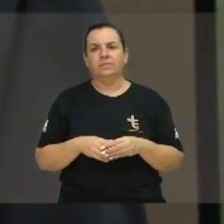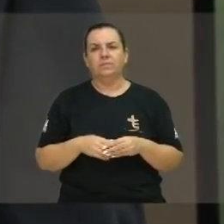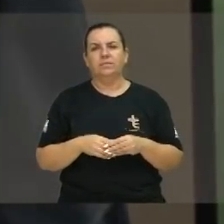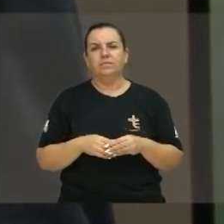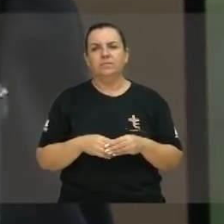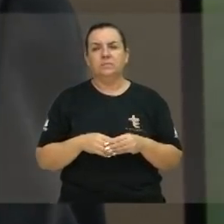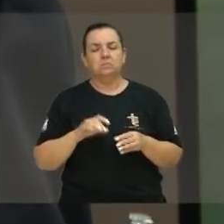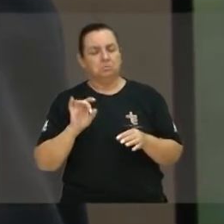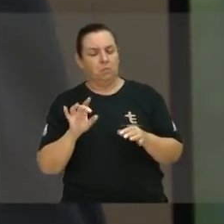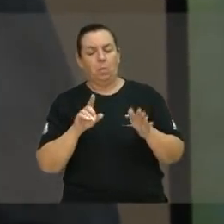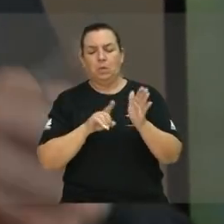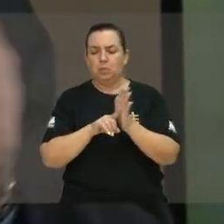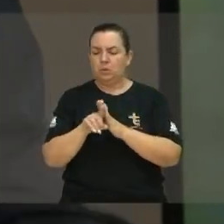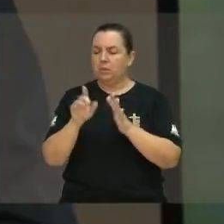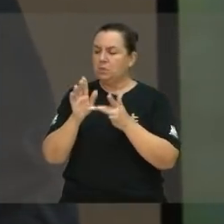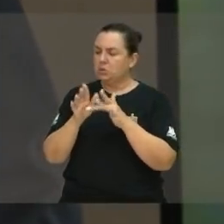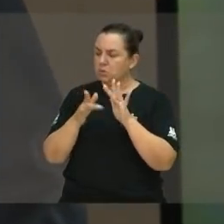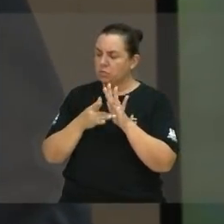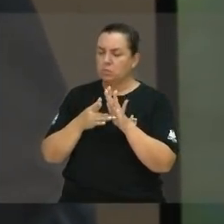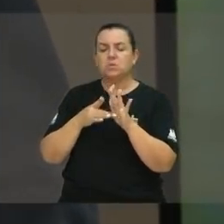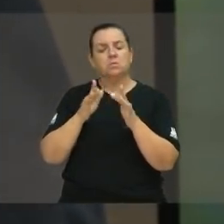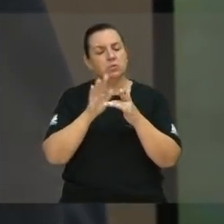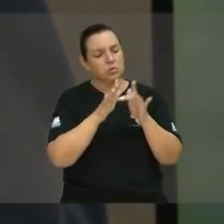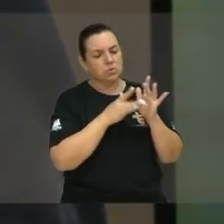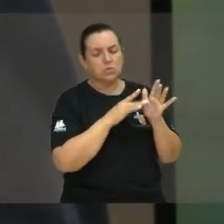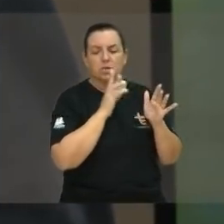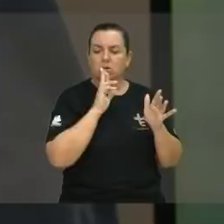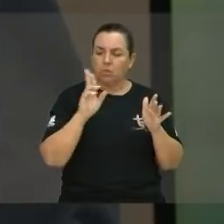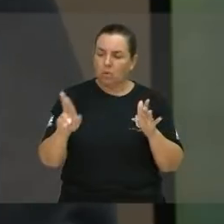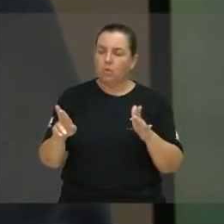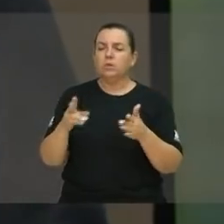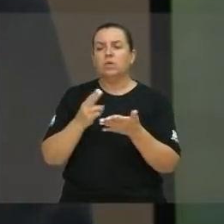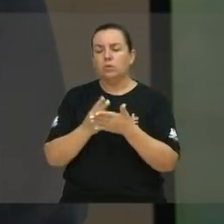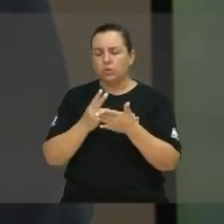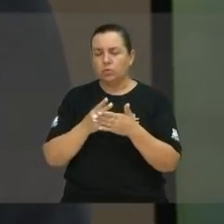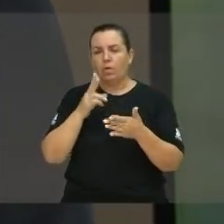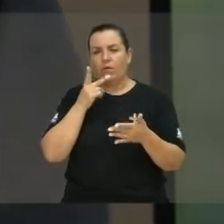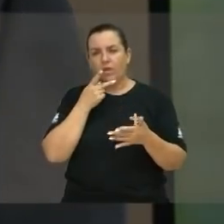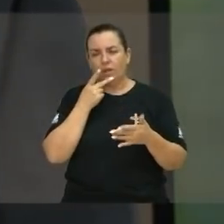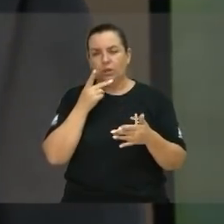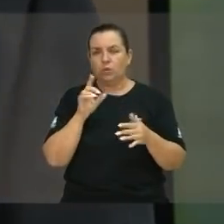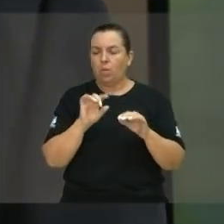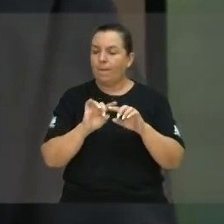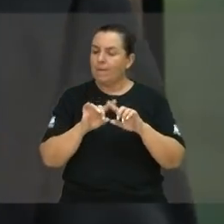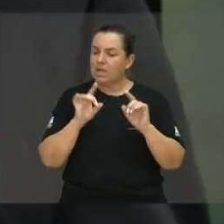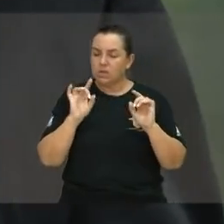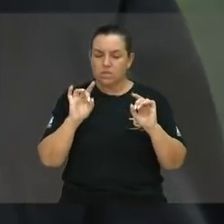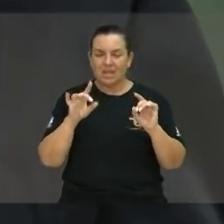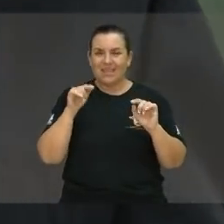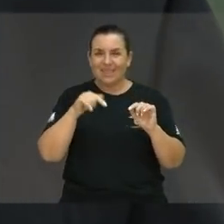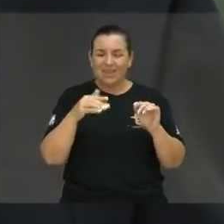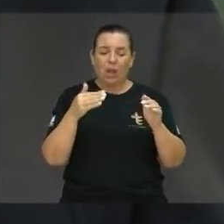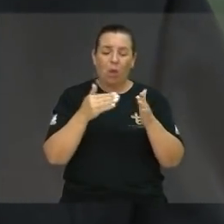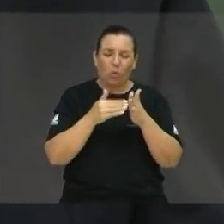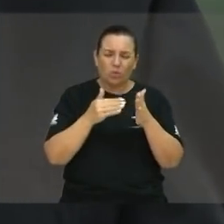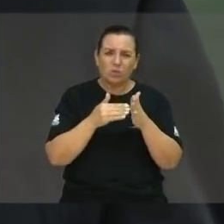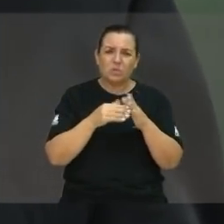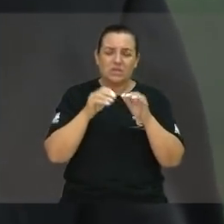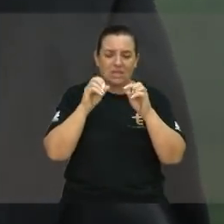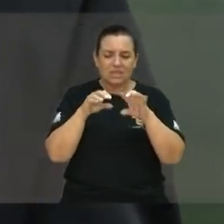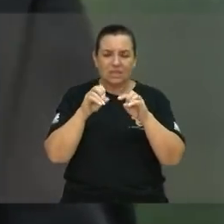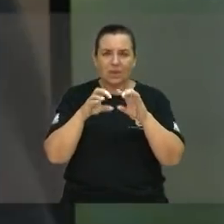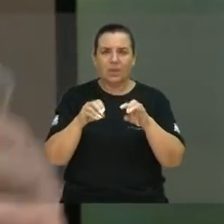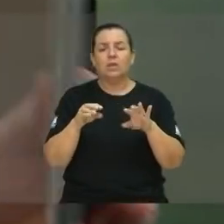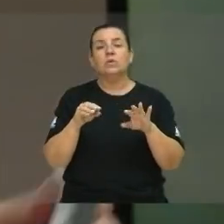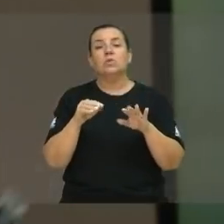interrogação pergunta para alguma explicitação mas são os últimos ensinamentos de jesus e o